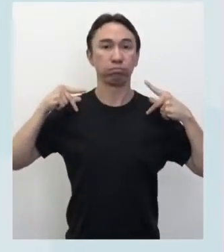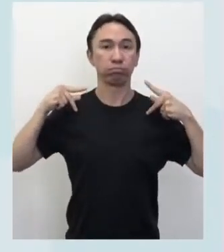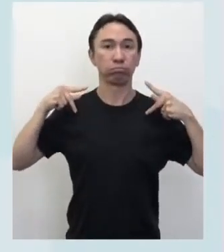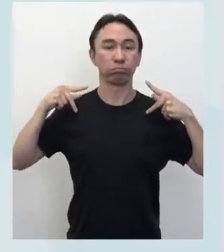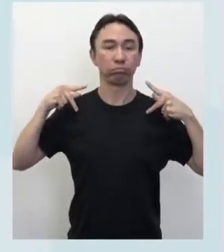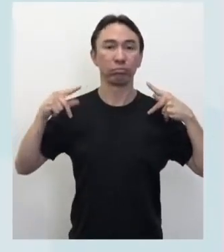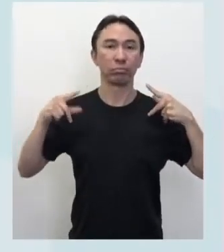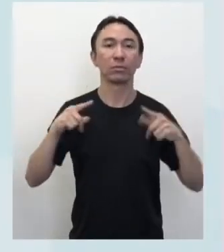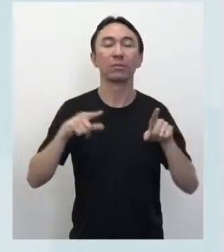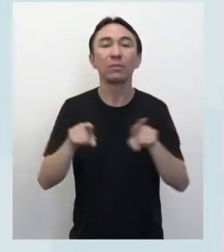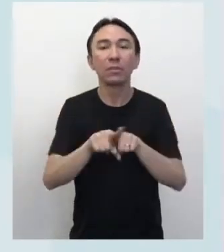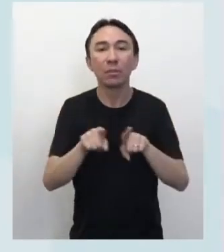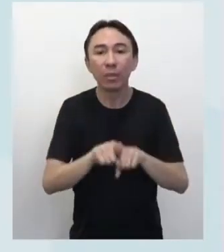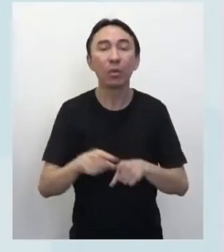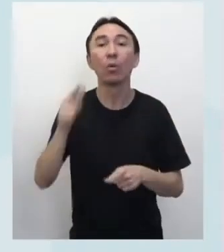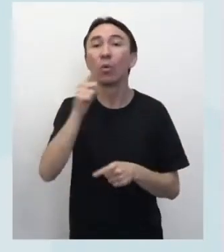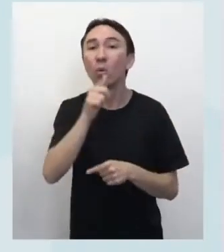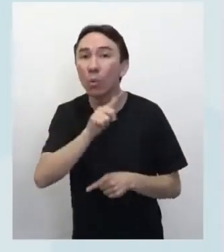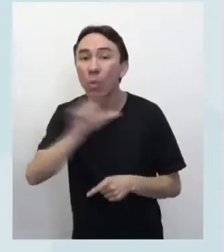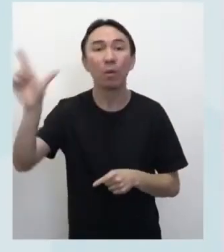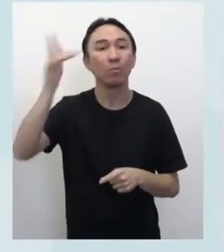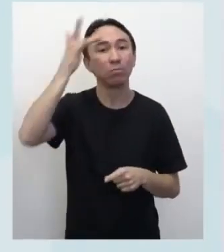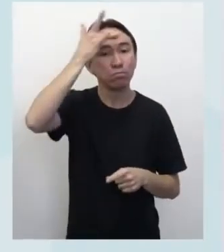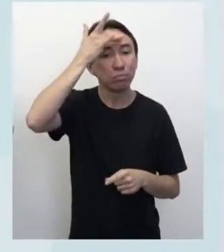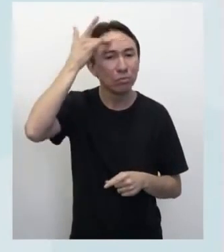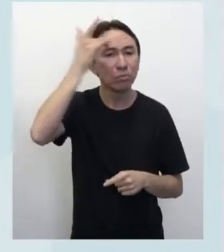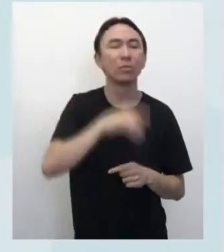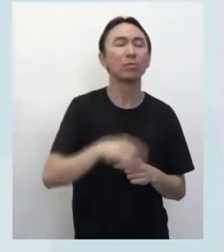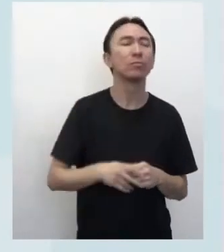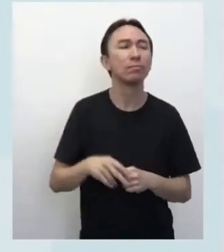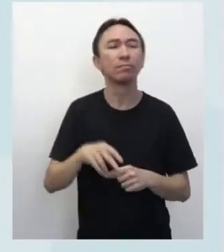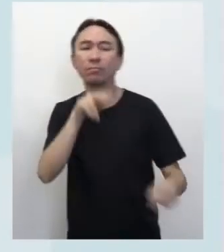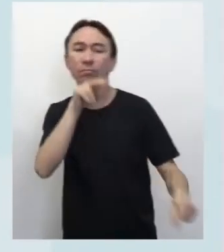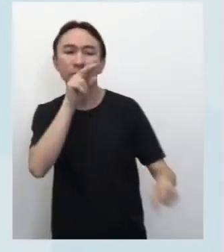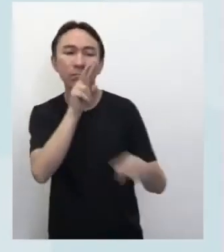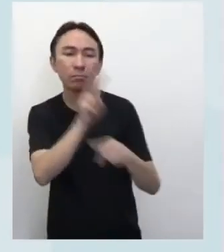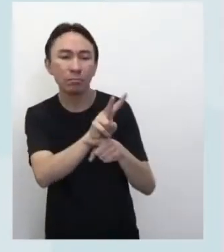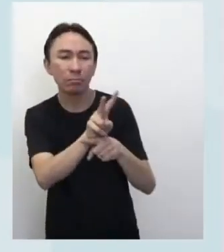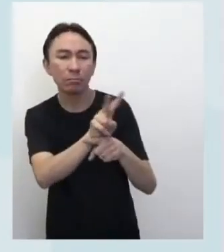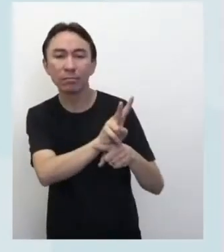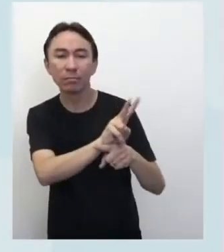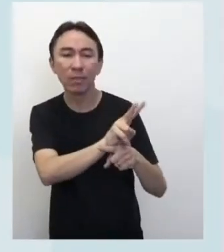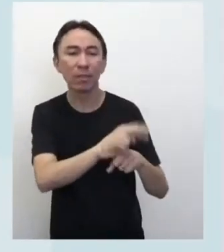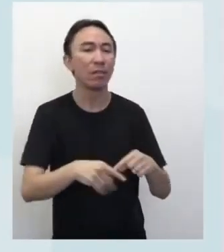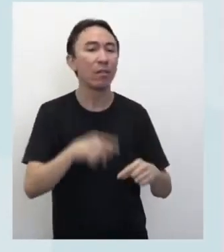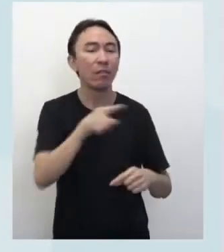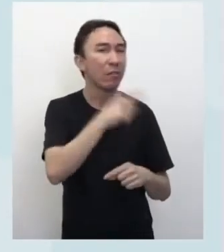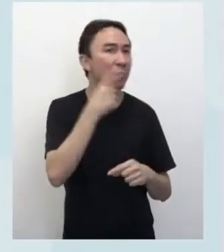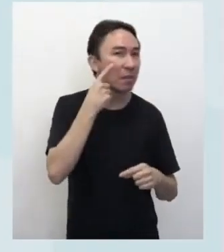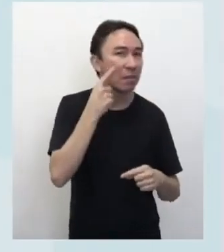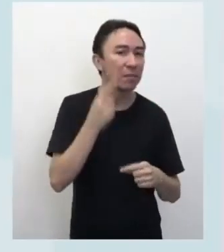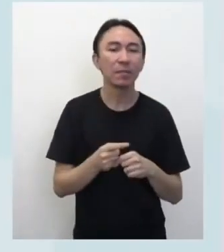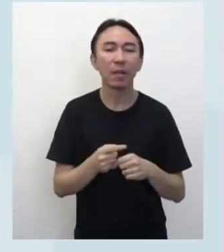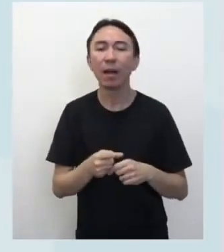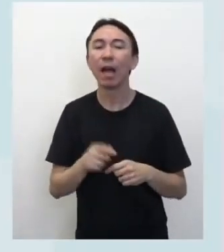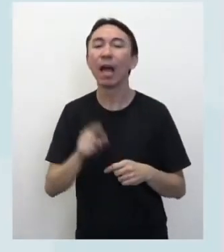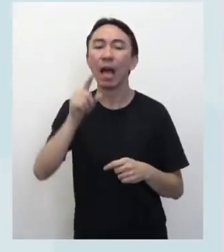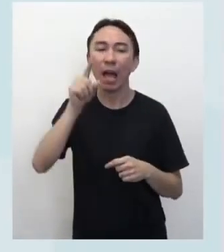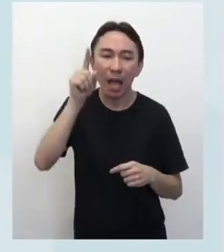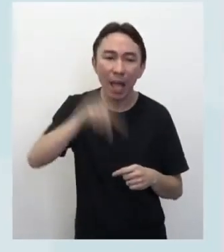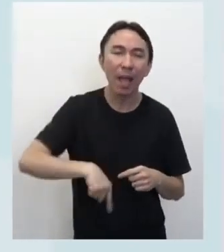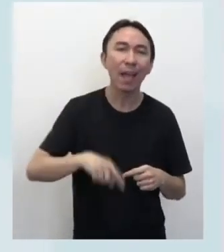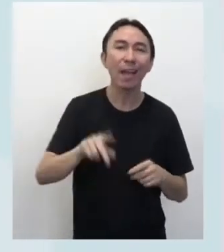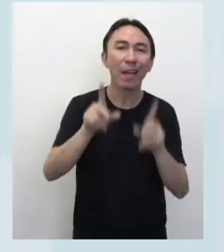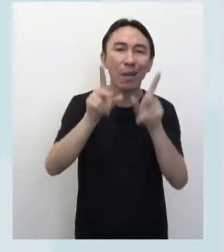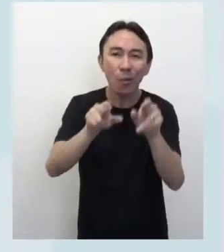outra pessoa que está lá observando e que a gente vê pelo traço e pelo desenho, que é o mesmo da aula